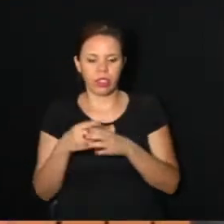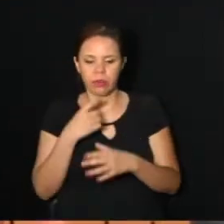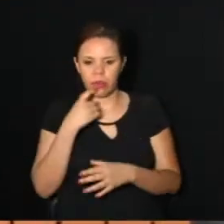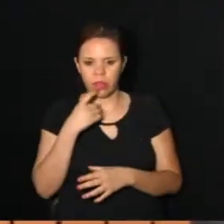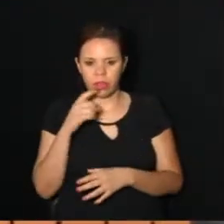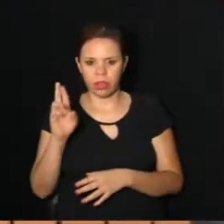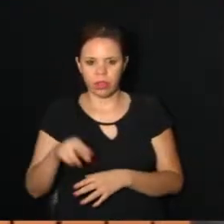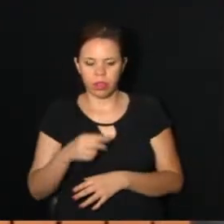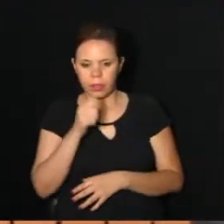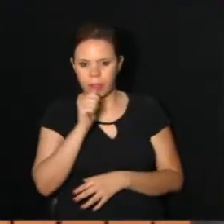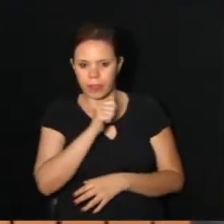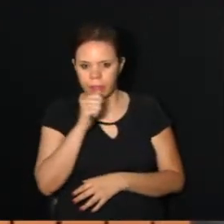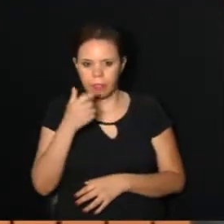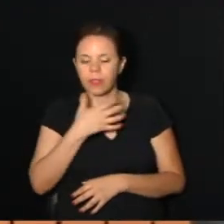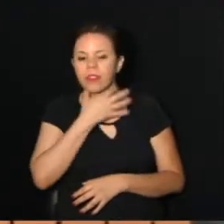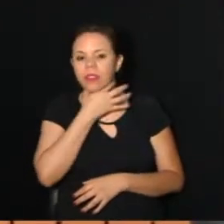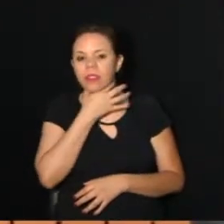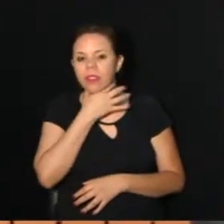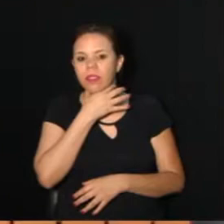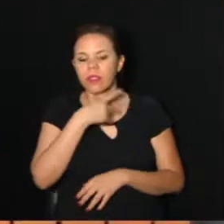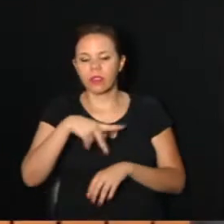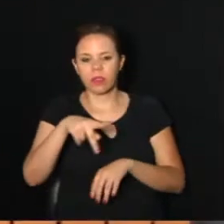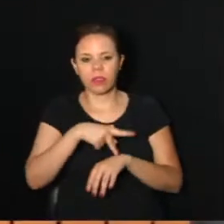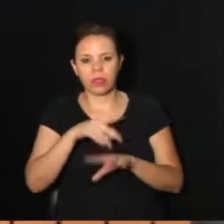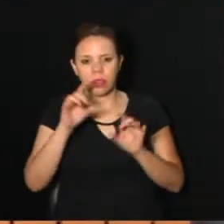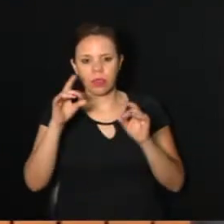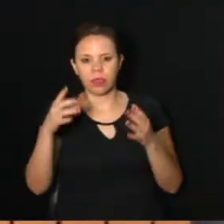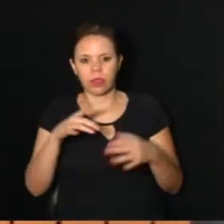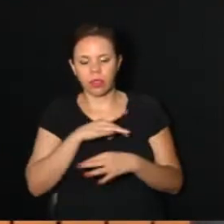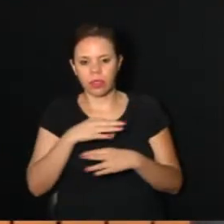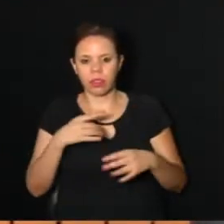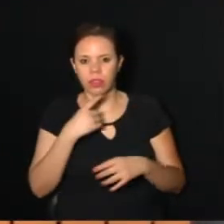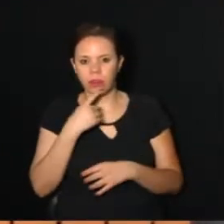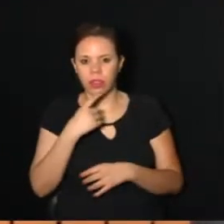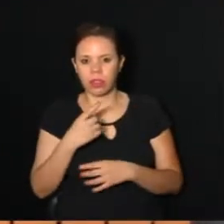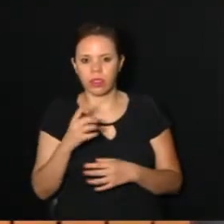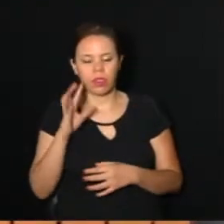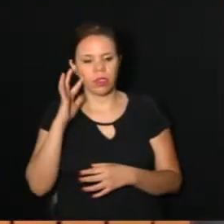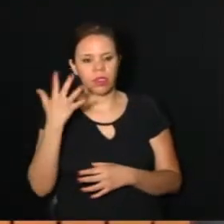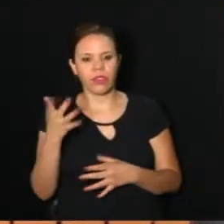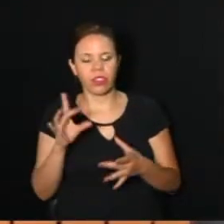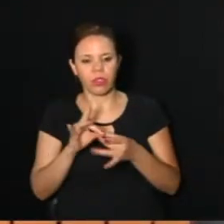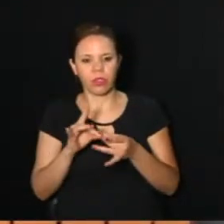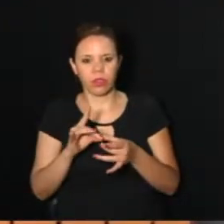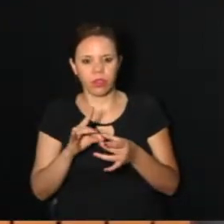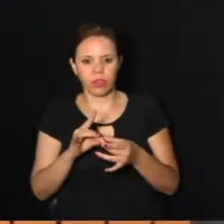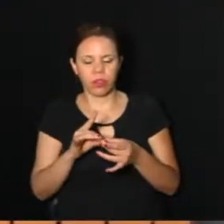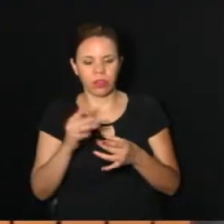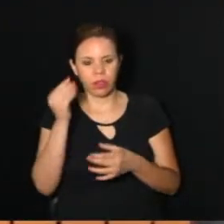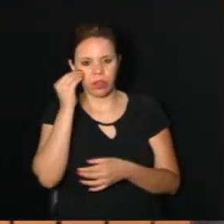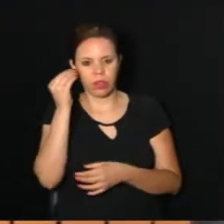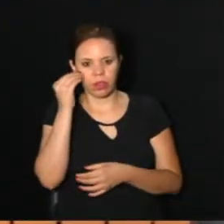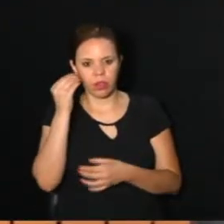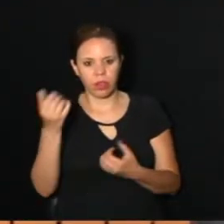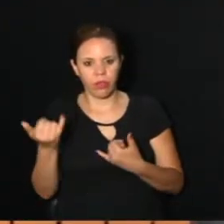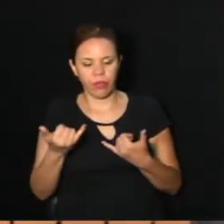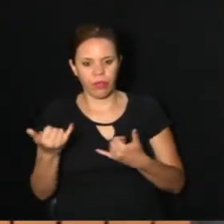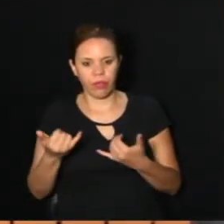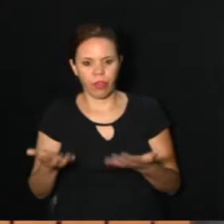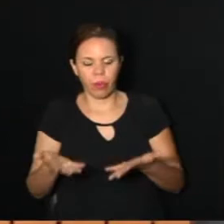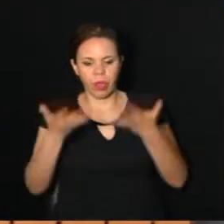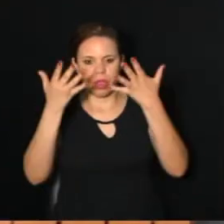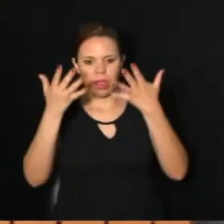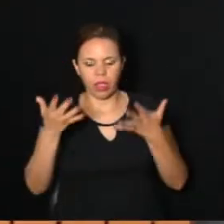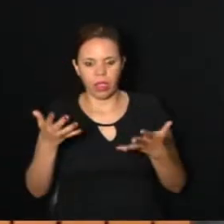dessa crise financeira que assola o país, em especial a cidade de Campinas, resolveram se unir para tentar fomentar os negócios da cidade.